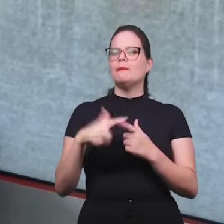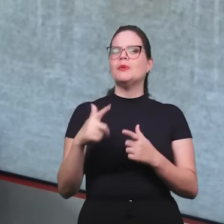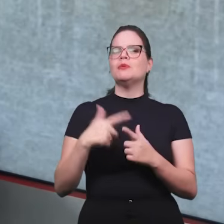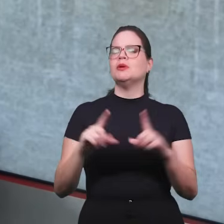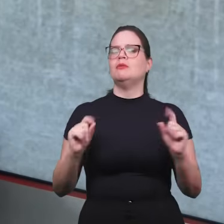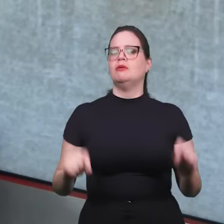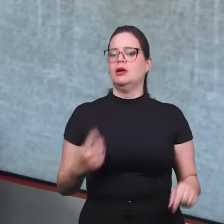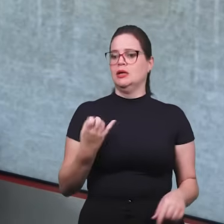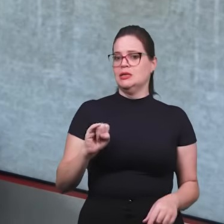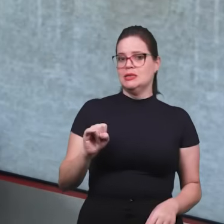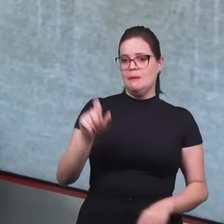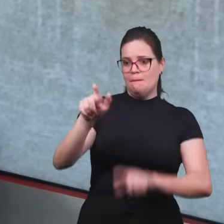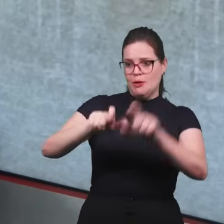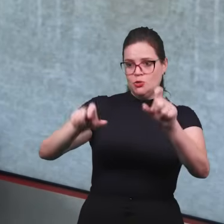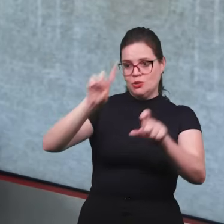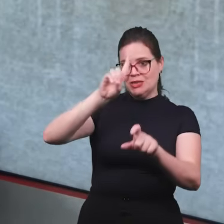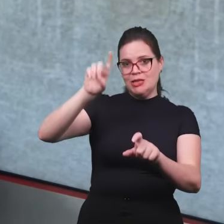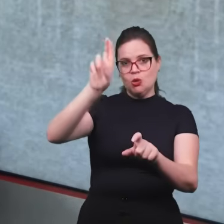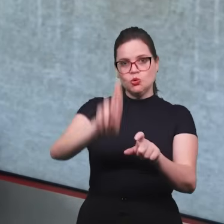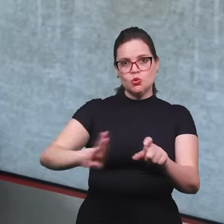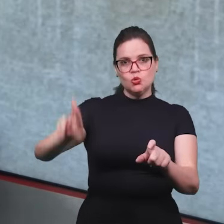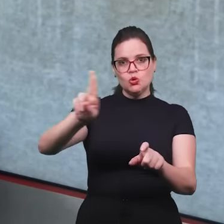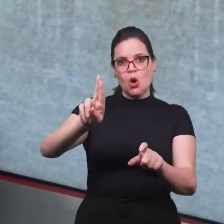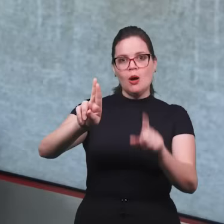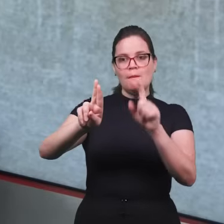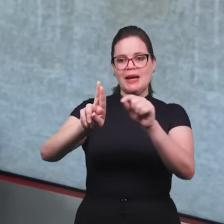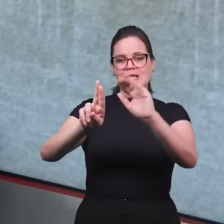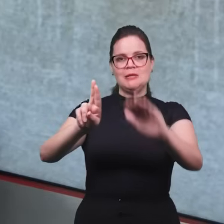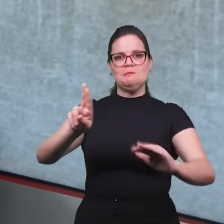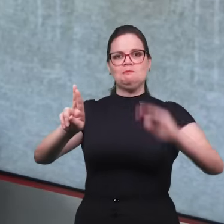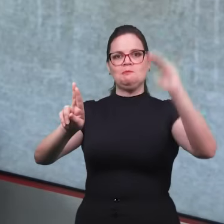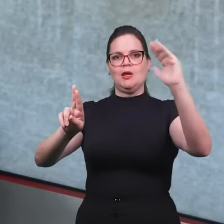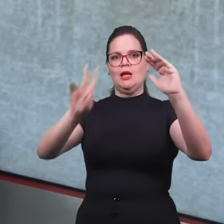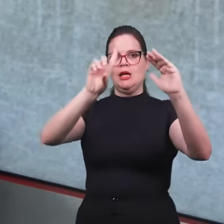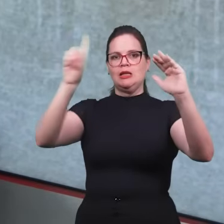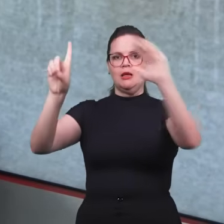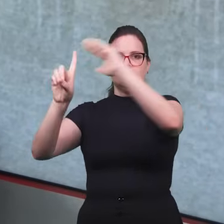os instrumentos ali, eles passam a ocupar o lugar do Senhor.